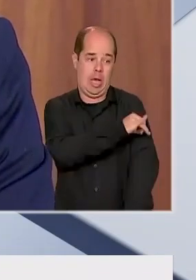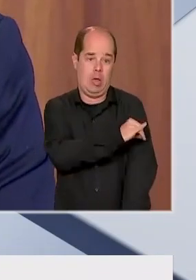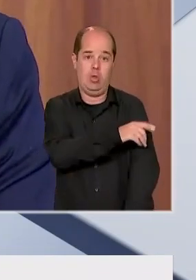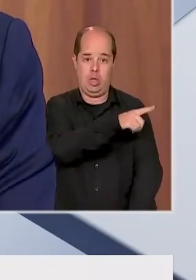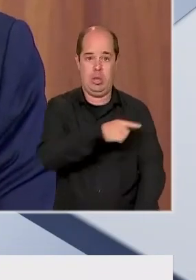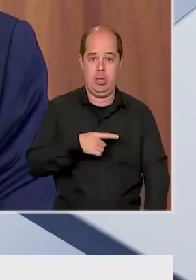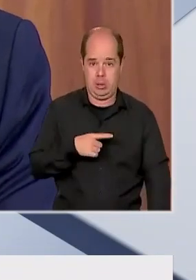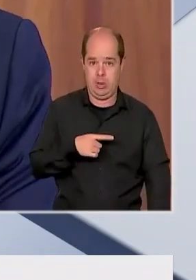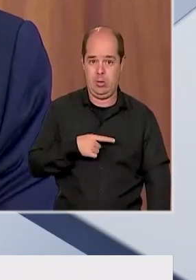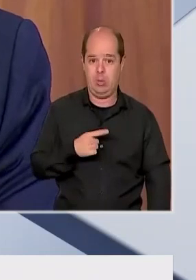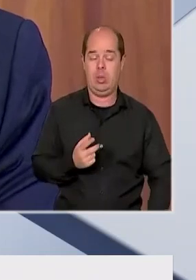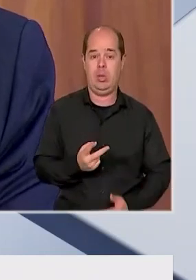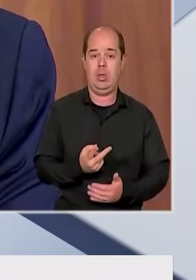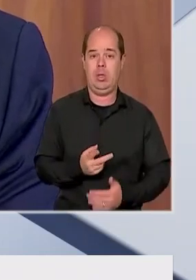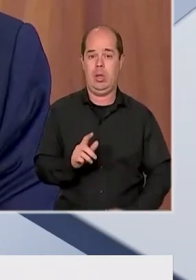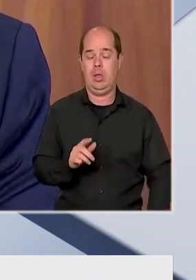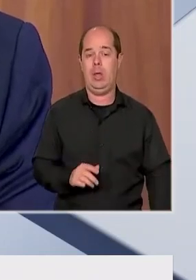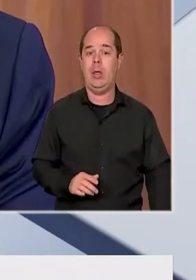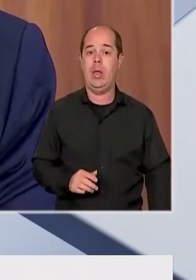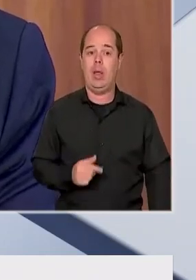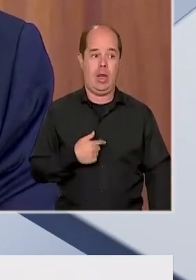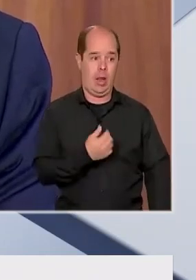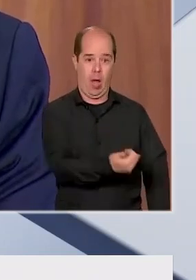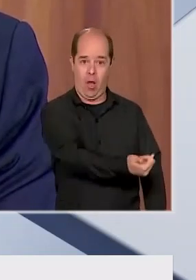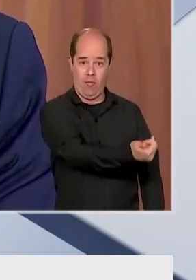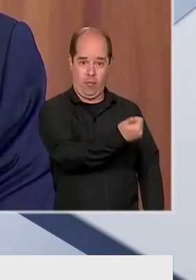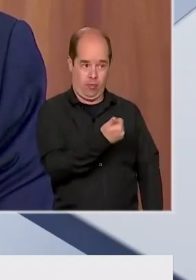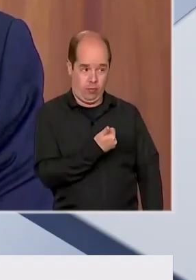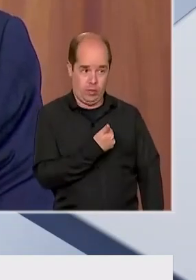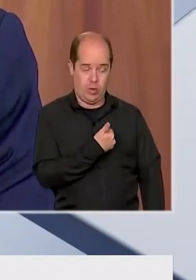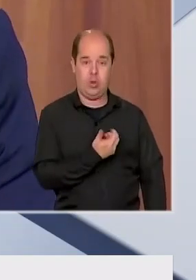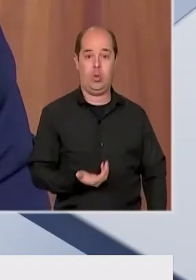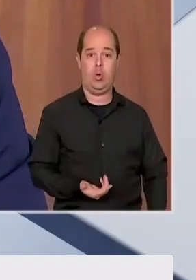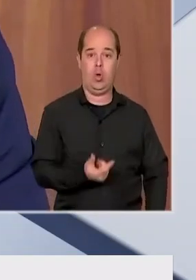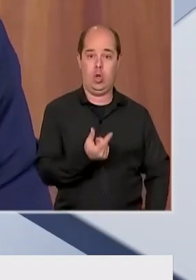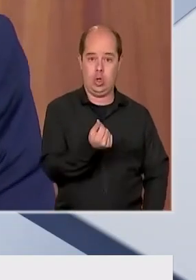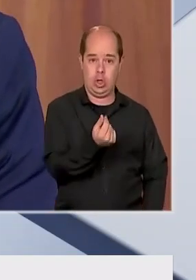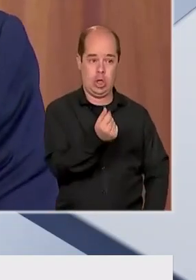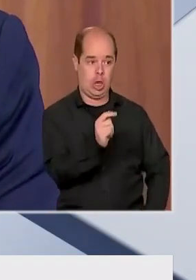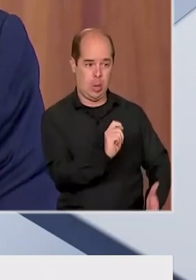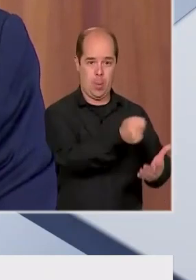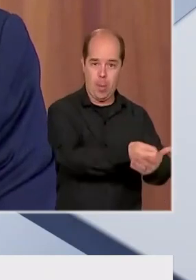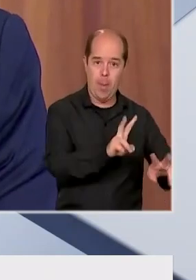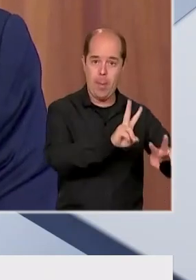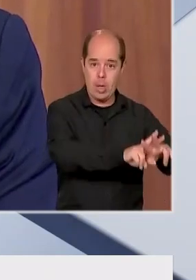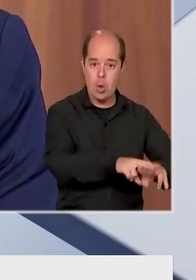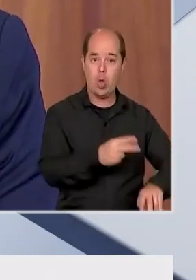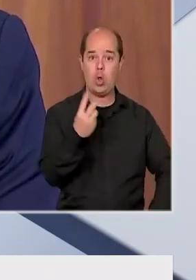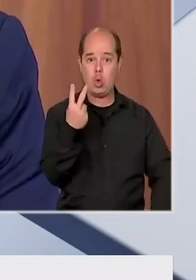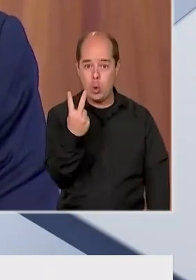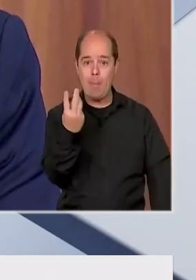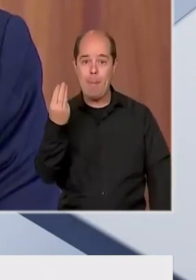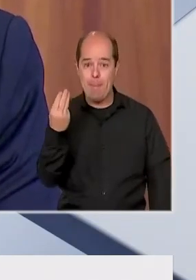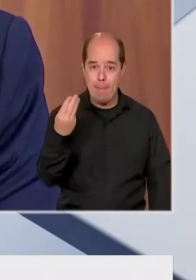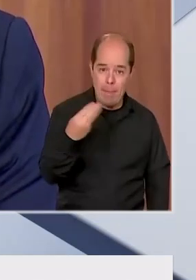é uma condição extrema eu não sei o que que é uma condição extrema isso é maior que o efetivo só para ter uma ideia do grupo ramas né você